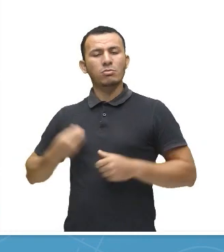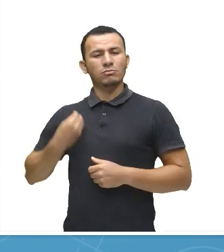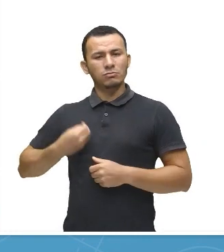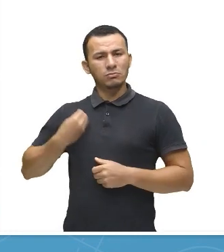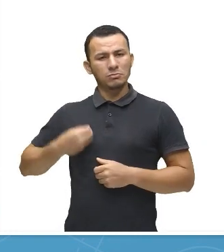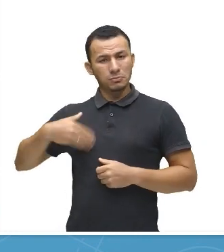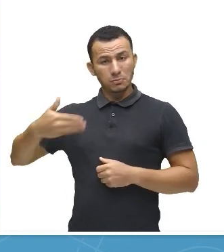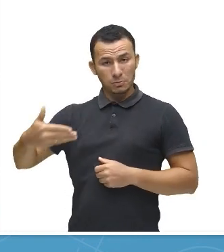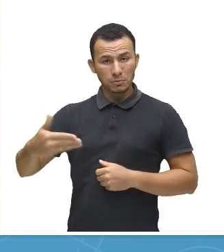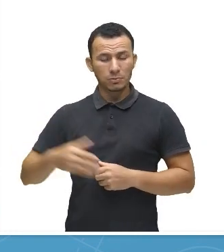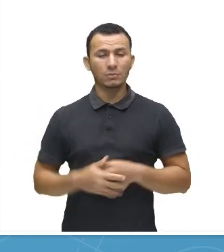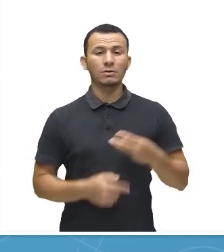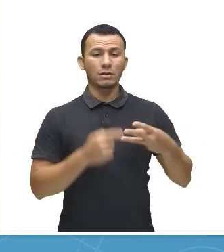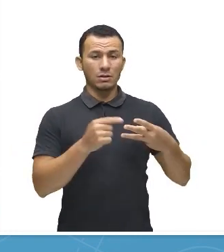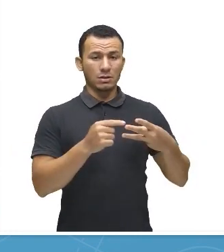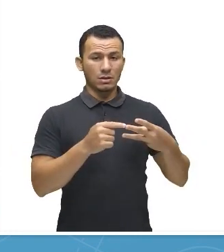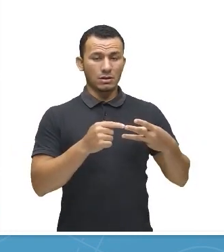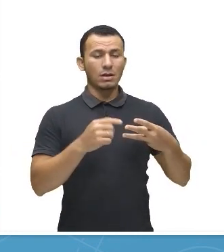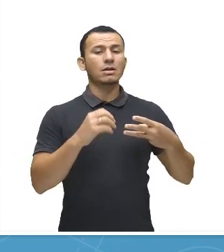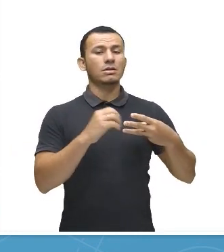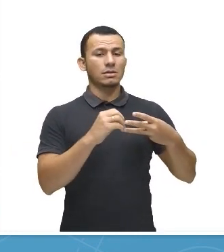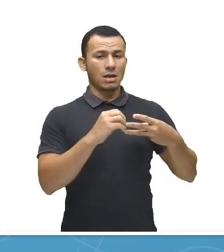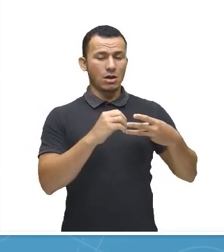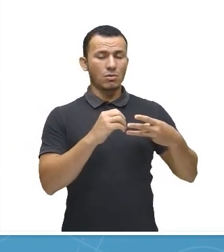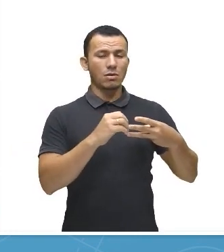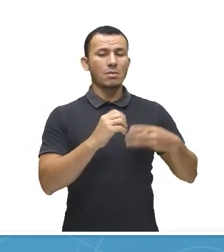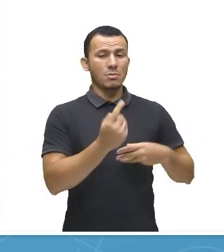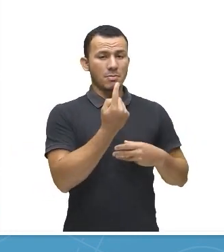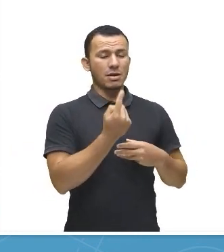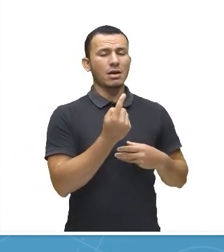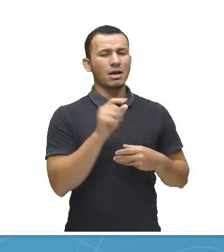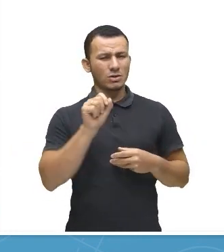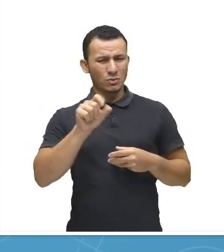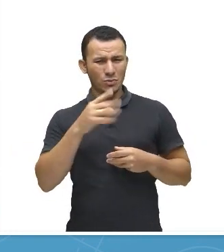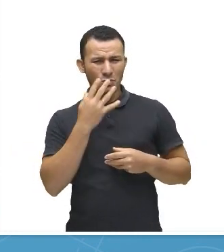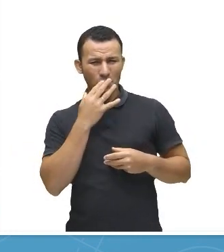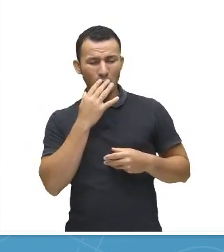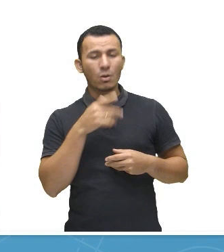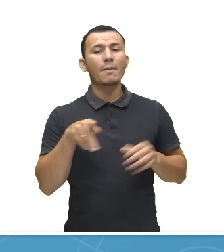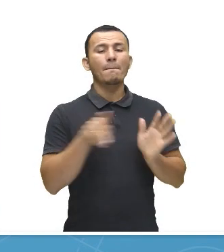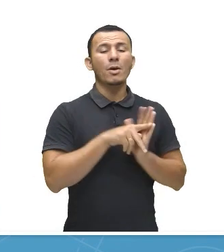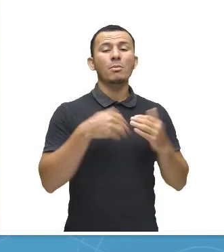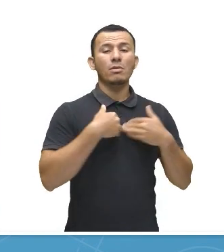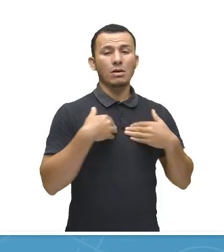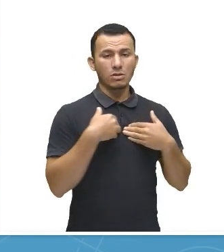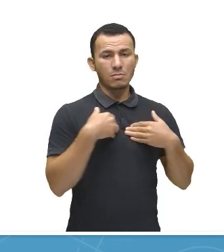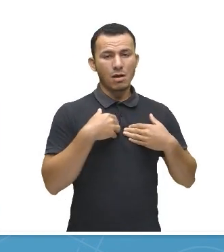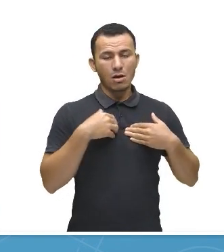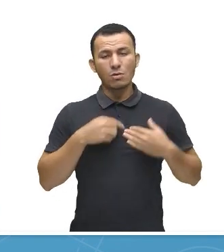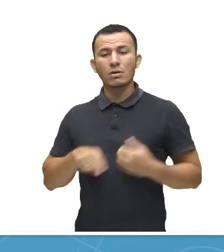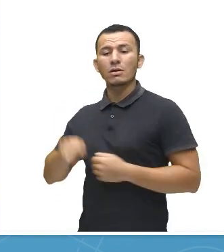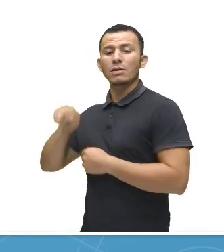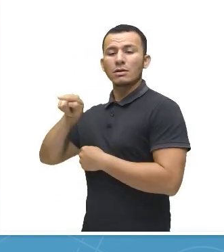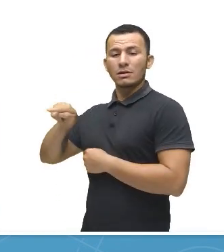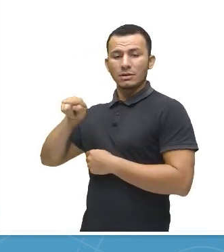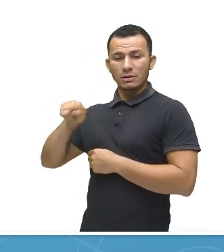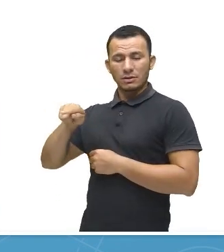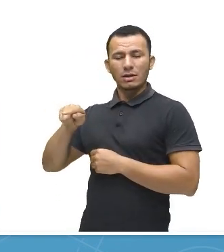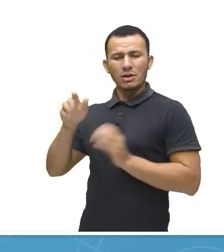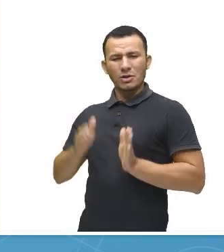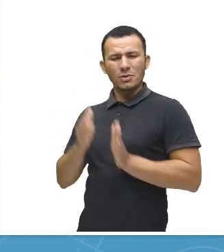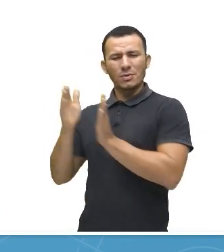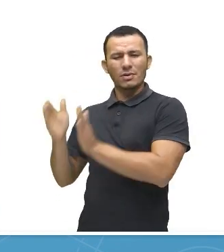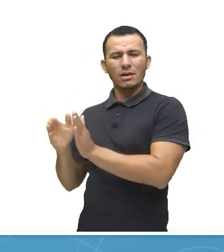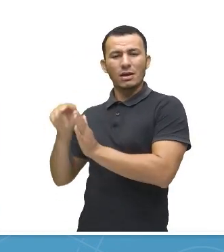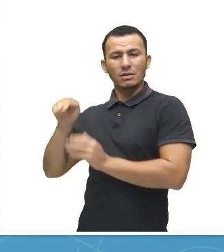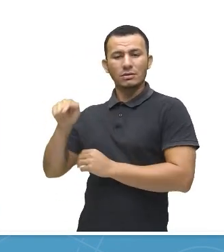uma célula animal, essa célula azulzinha aí que vocês estão vendo é uma célula animal. A outra que está do lado,